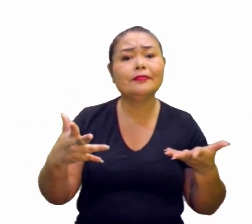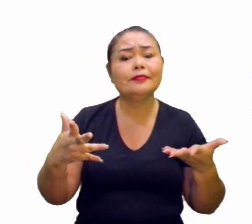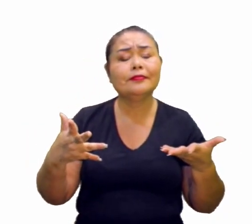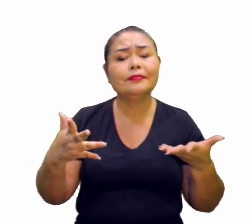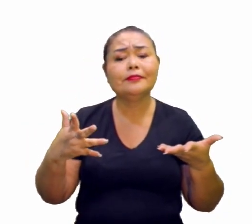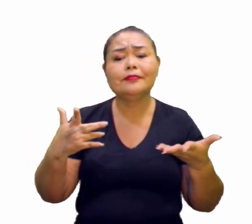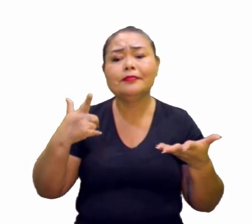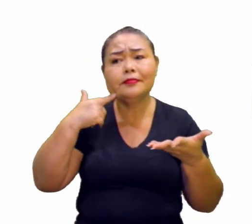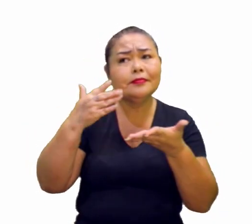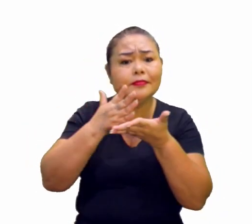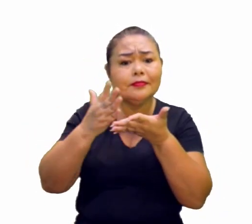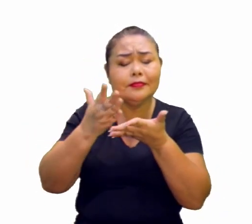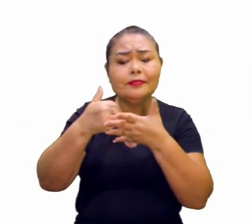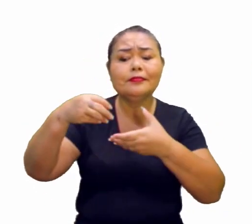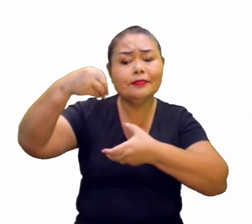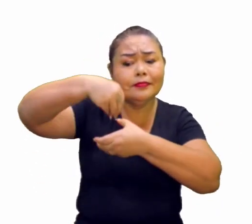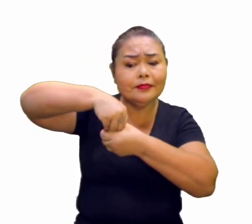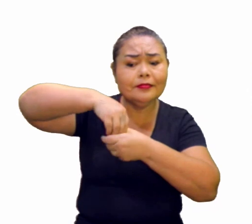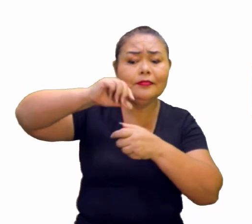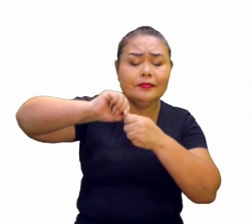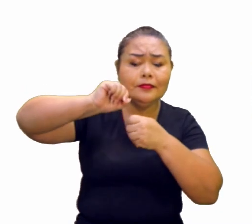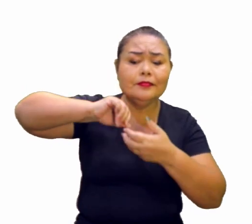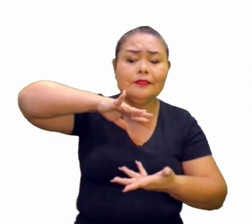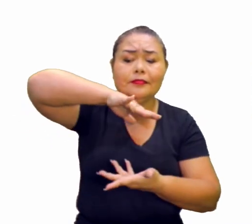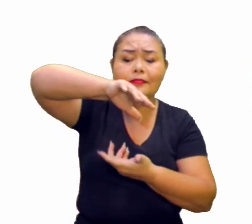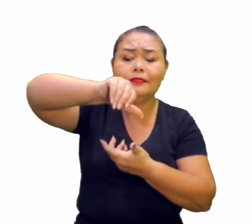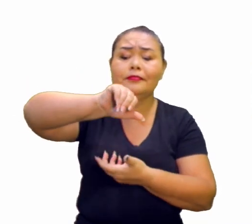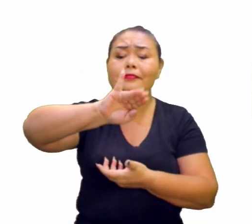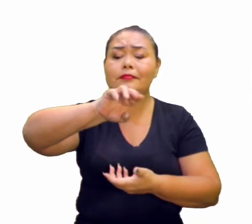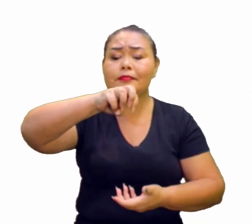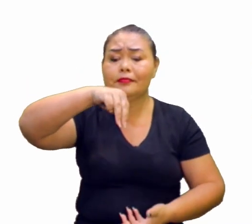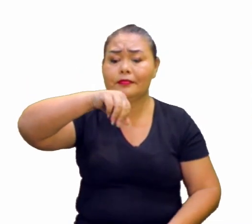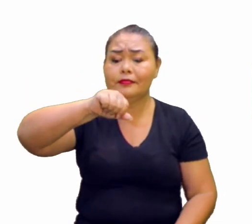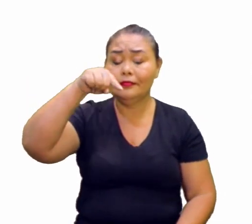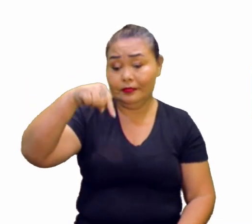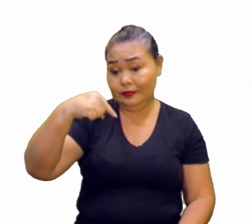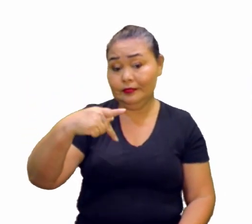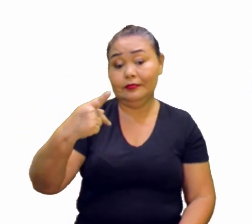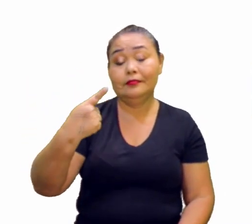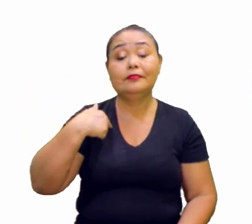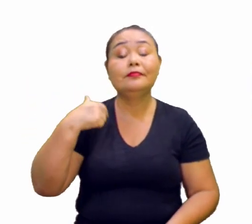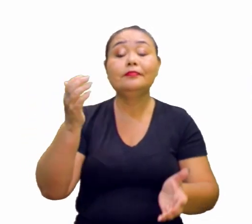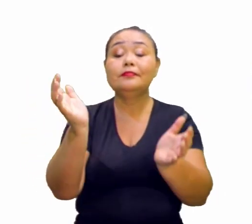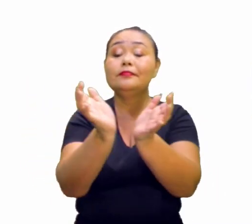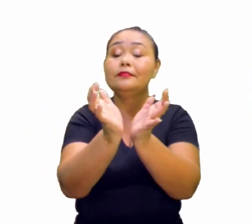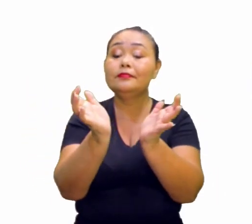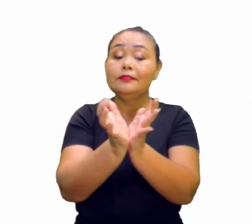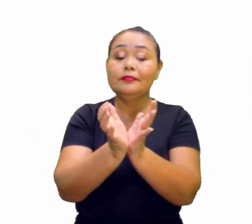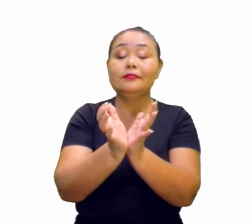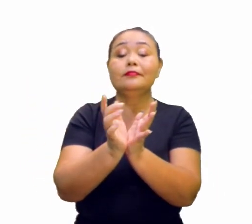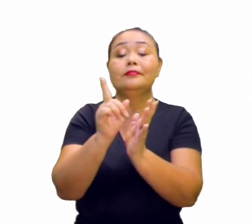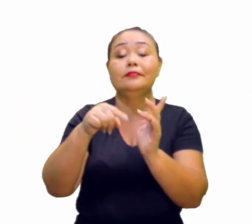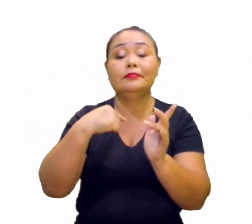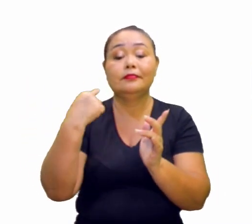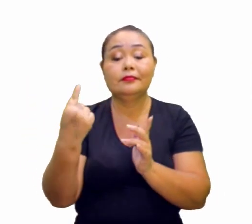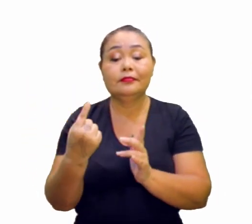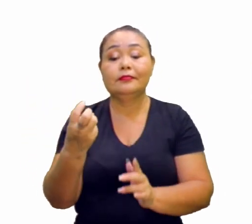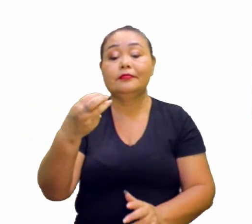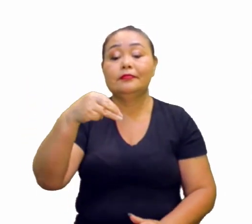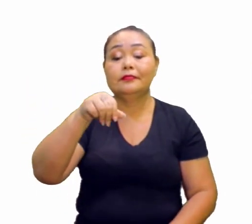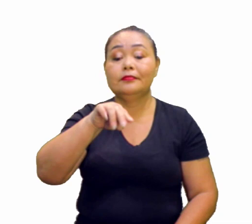Metade de todas as espécies do planeta estão aqui presentes no nosso bioma amazônico. Então, as áreas da massozoologia,